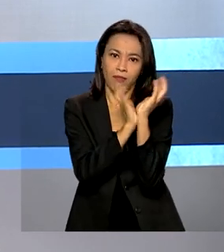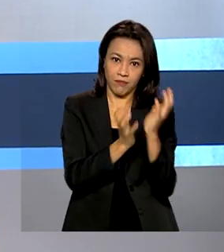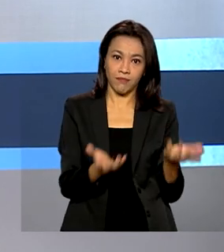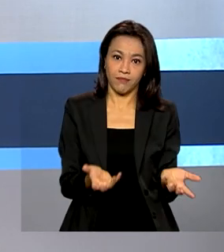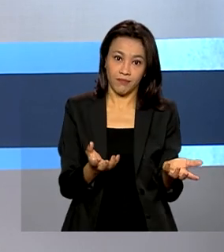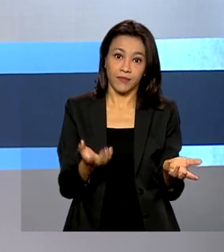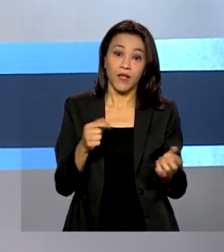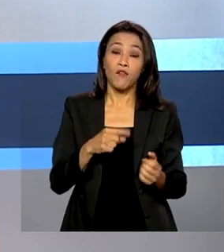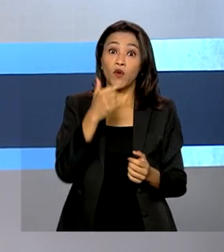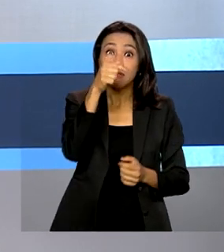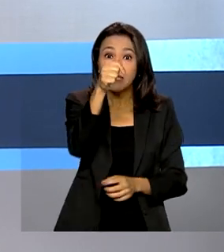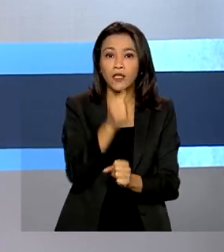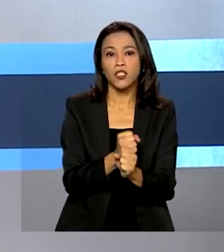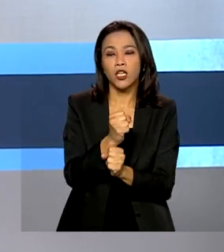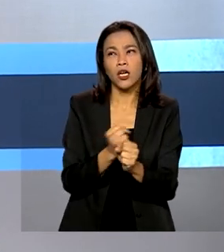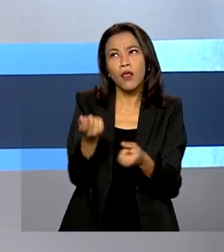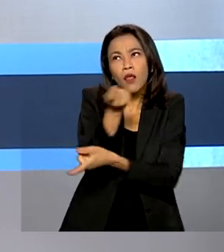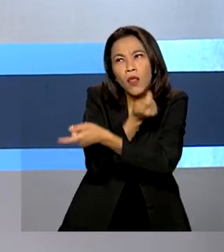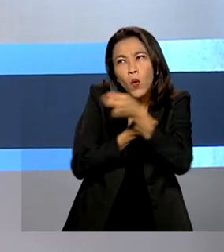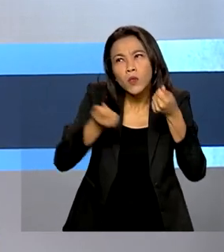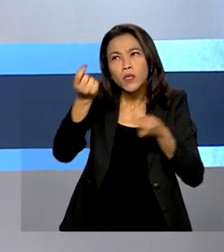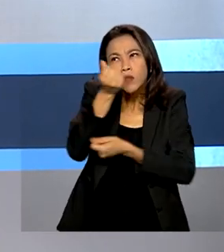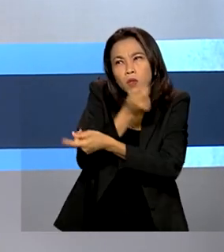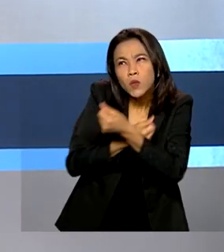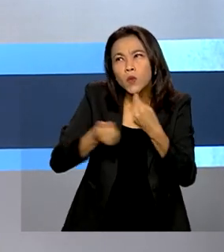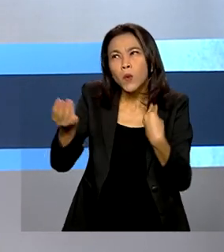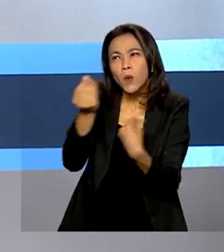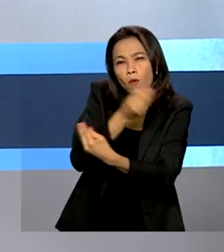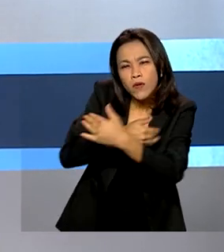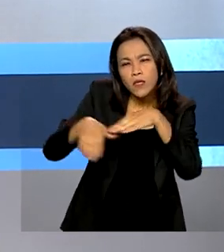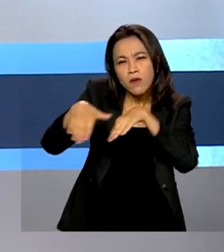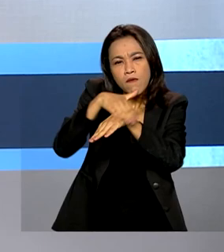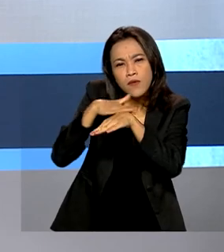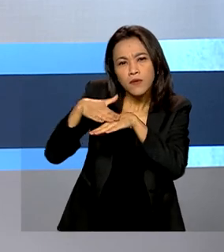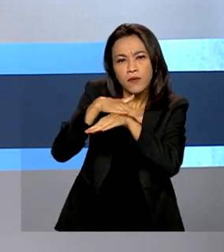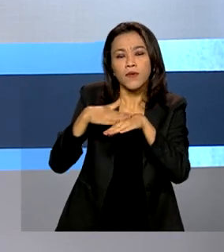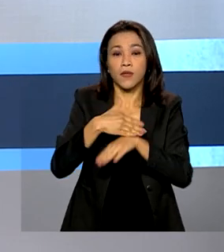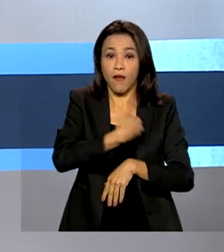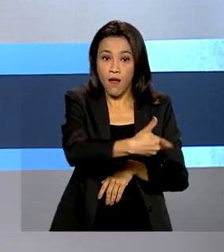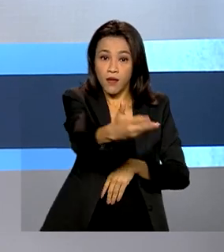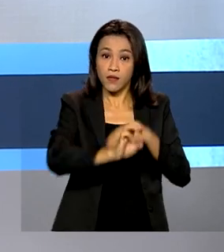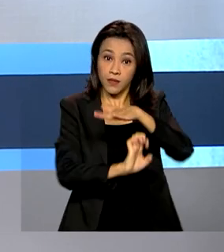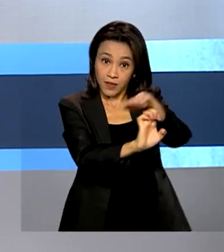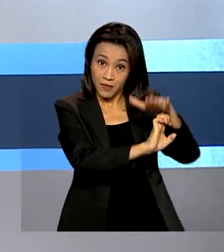sete anos de negociações com acordo às empresas serão reconhecidas como mais seguras